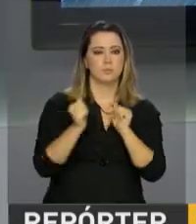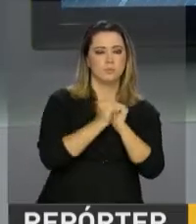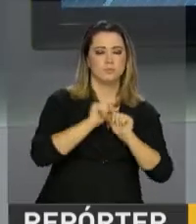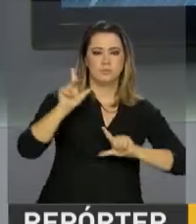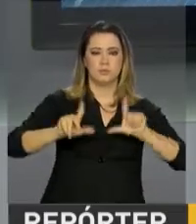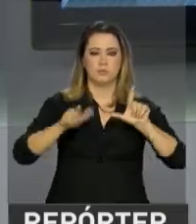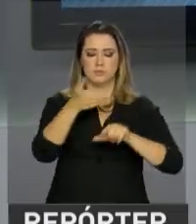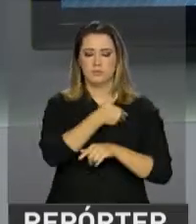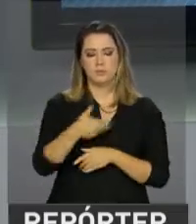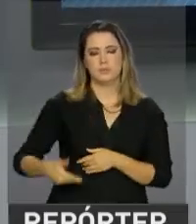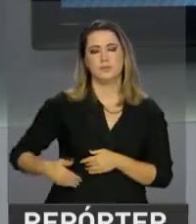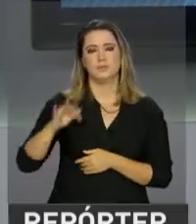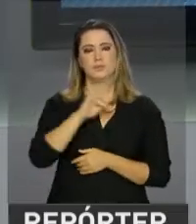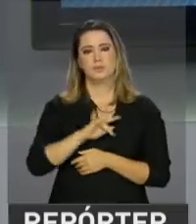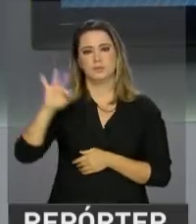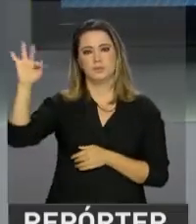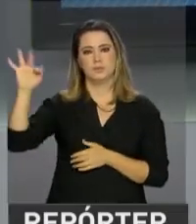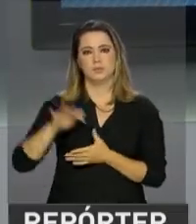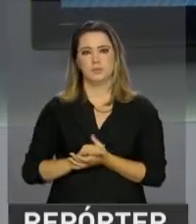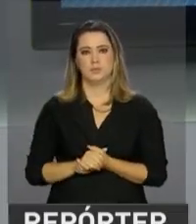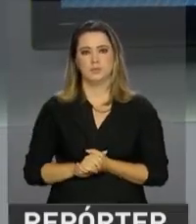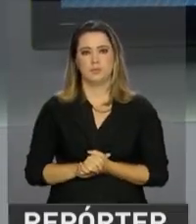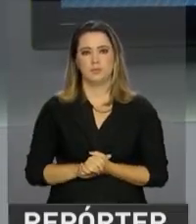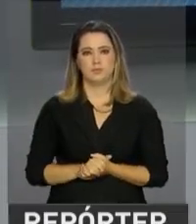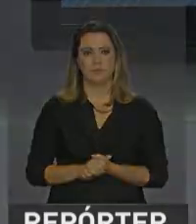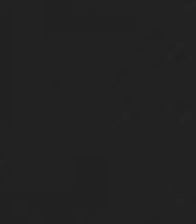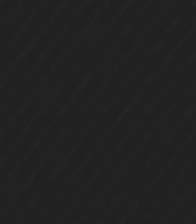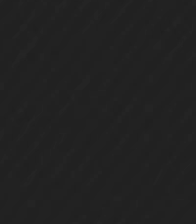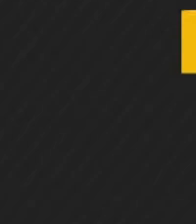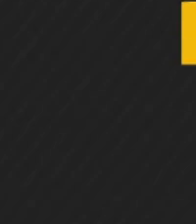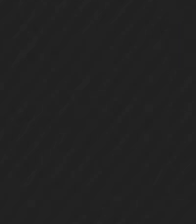continue com a gente na nbr a tv do governo federal